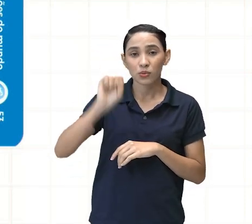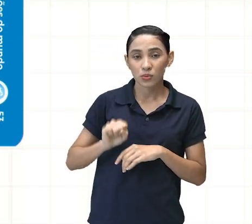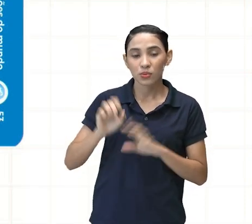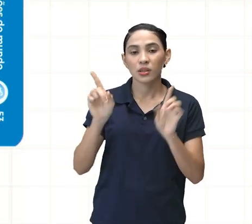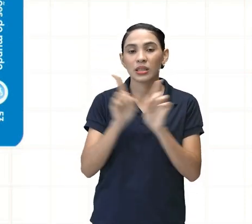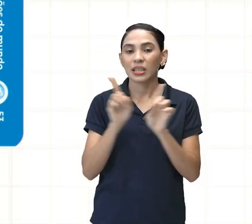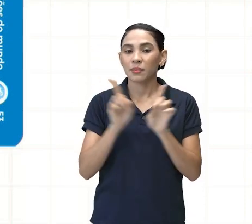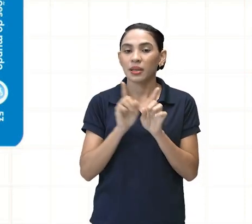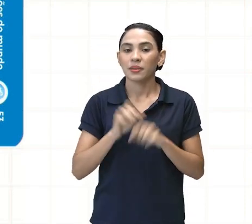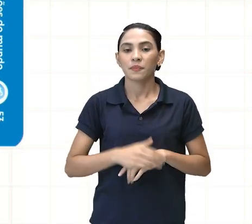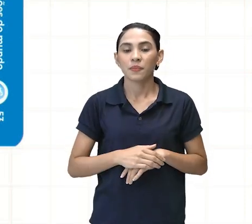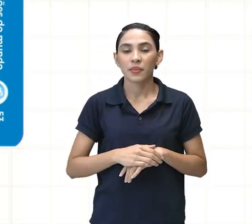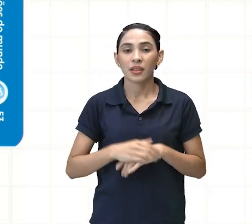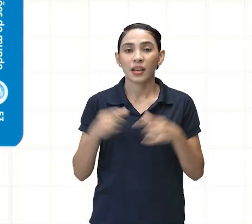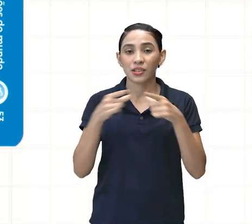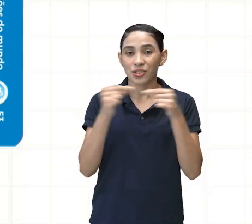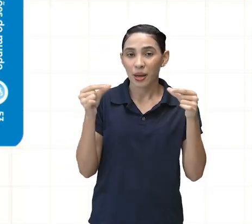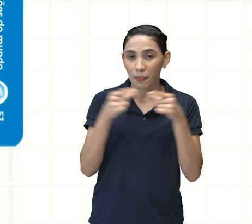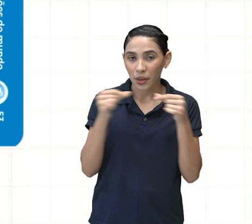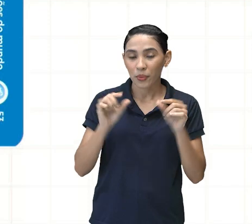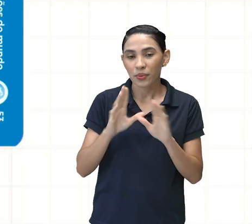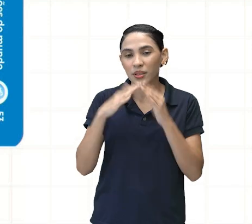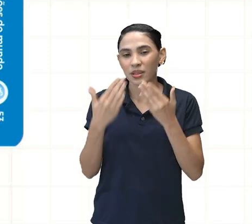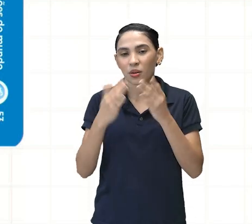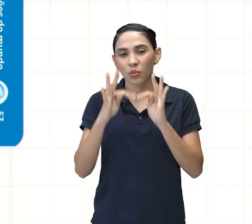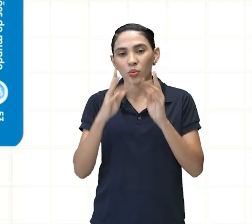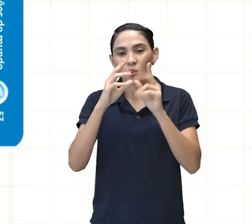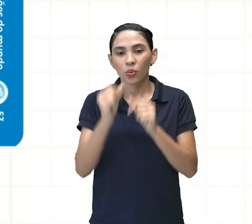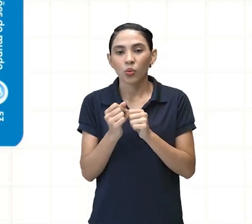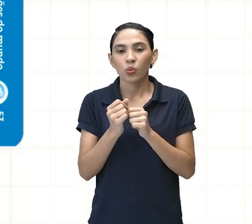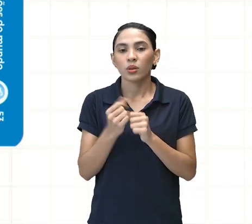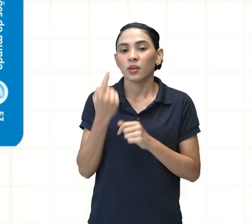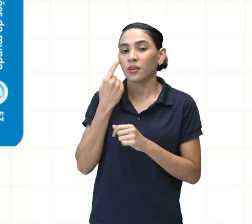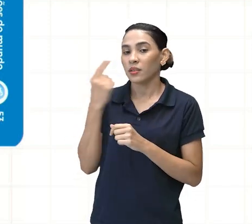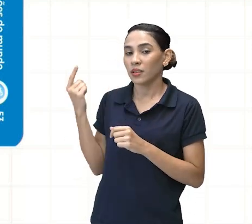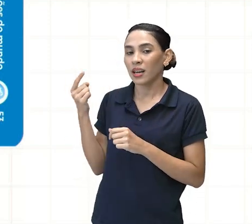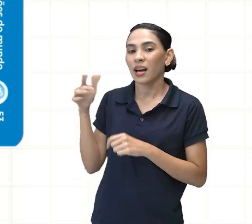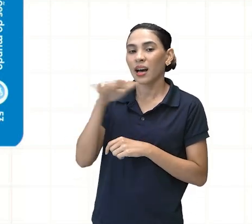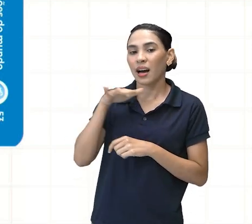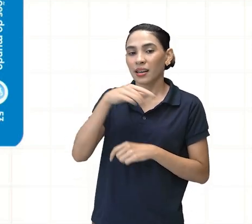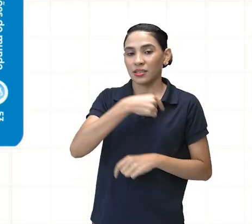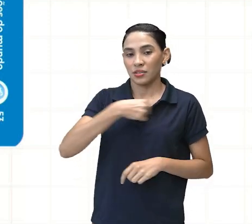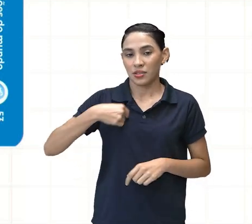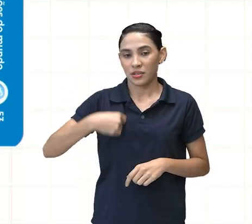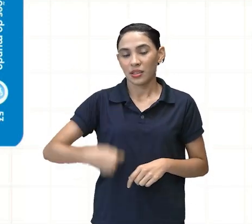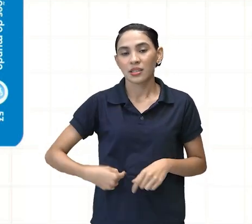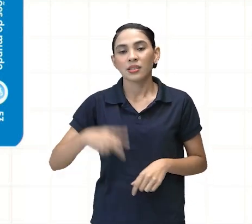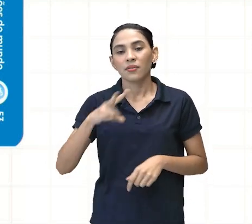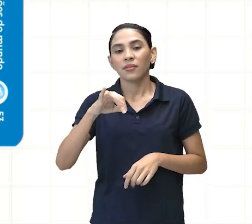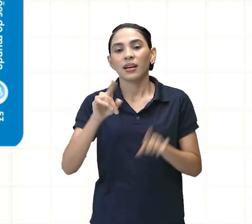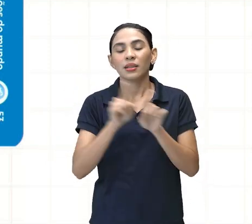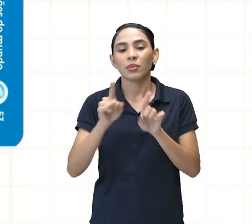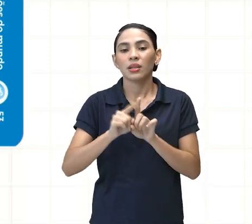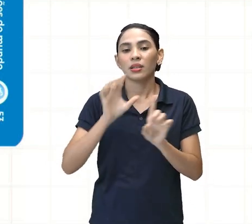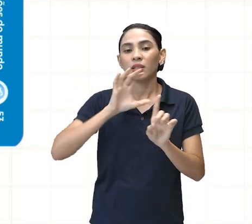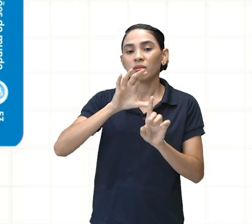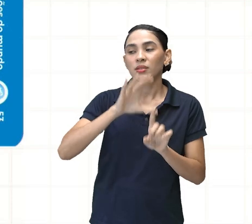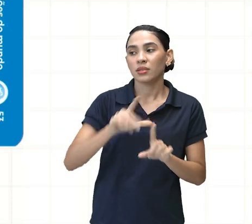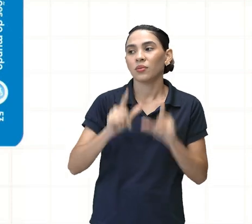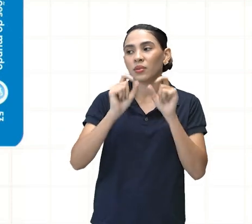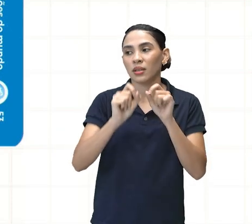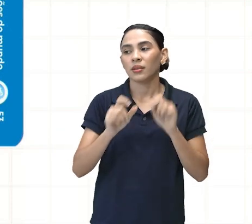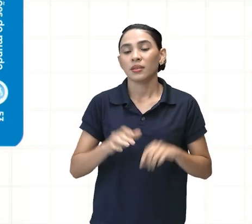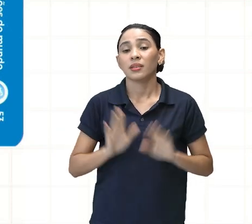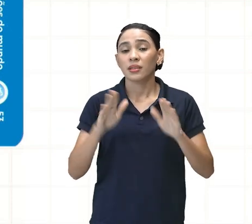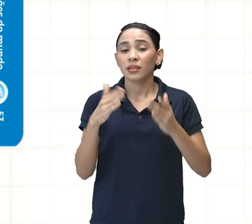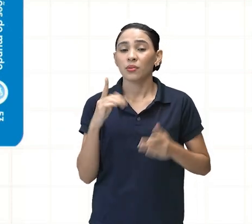e com o Japão. Toda essa região aqui chinesa, gente, ela acaba tendo destaque, né?